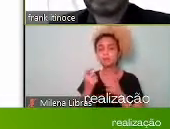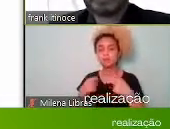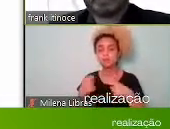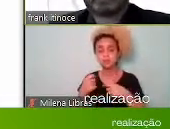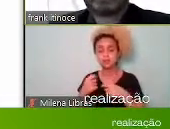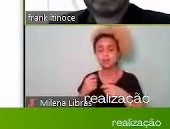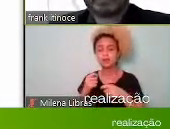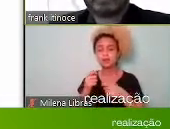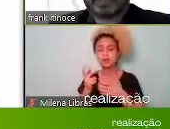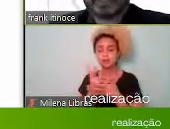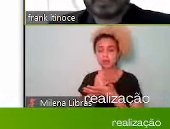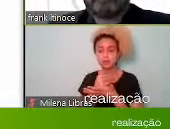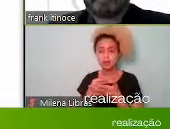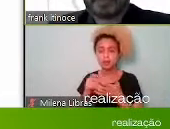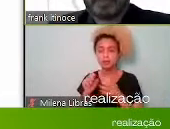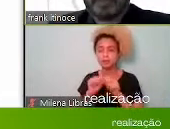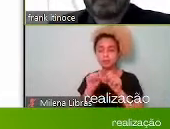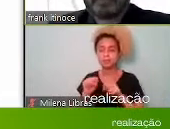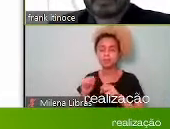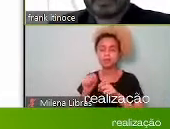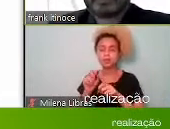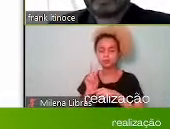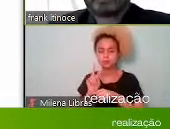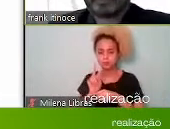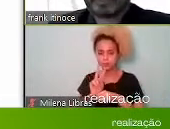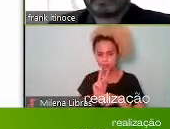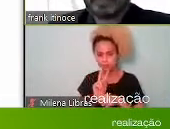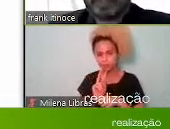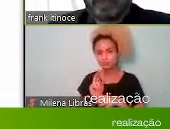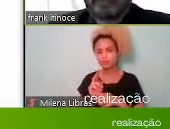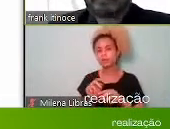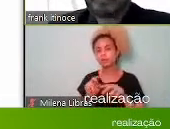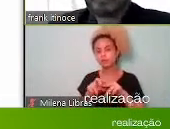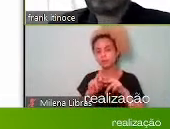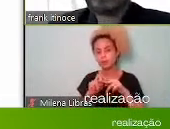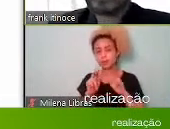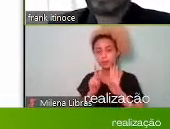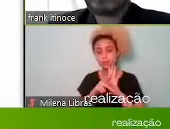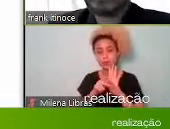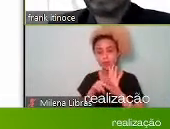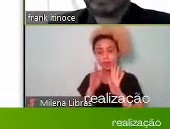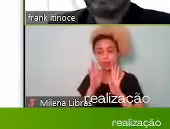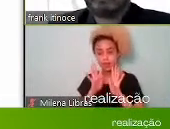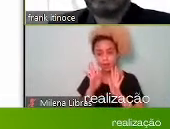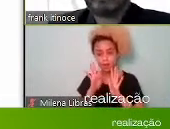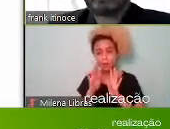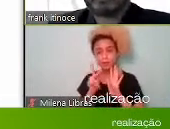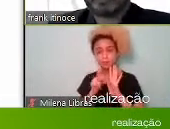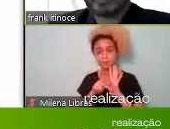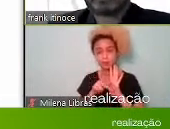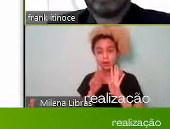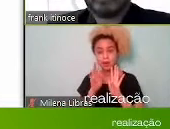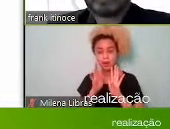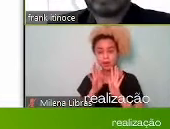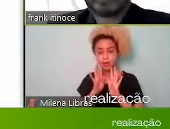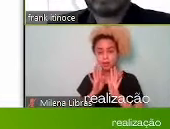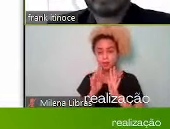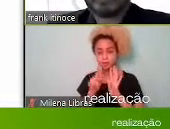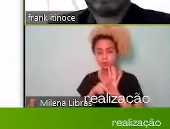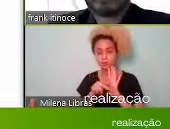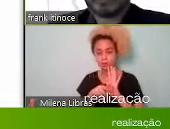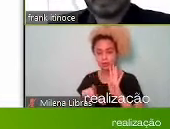nós vamos desenhar os sistemas de proteção. Esse a gente chama de projeto legal. Esse projeto legal, o Corpo de Bombeiros vai ver